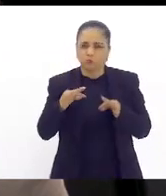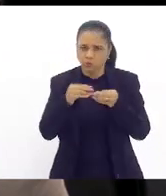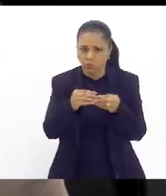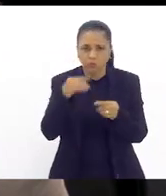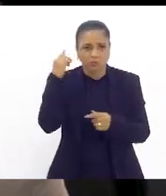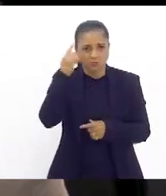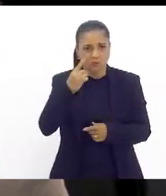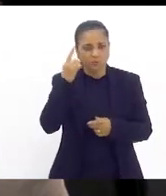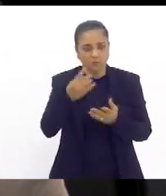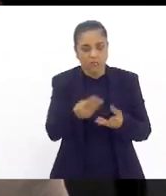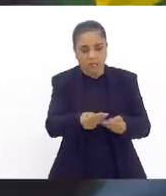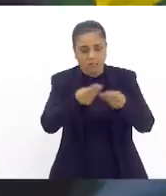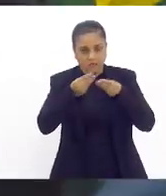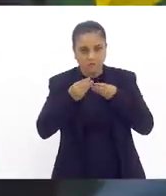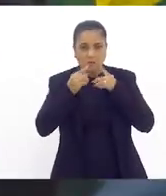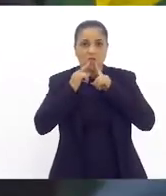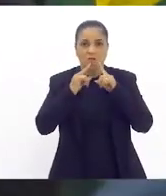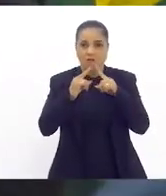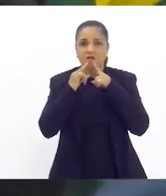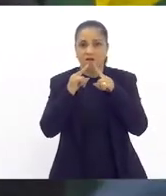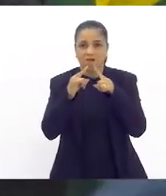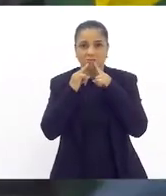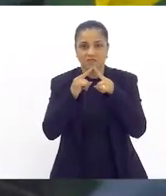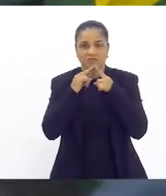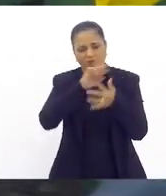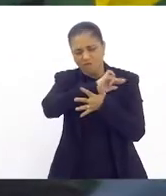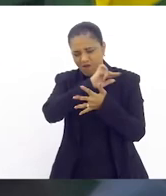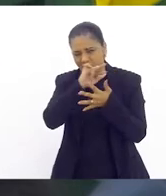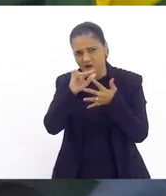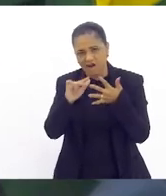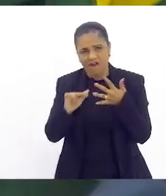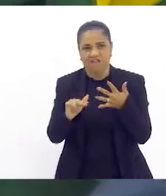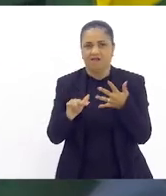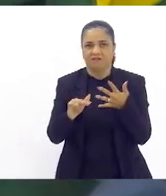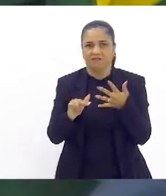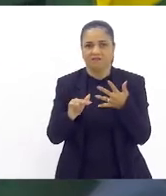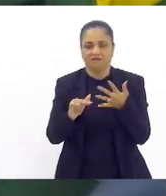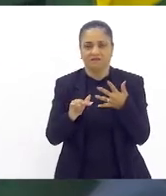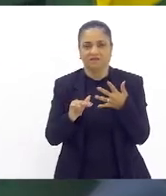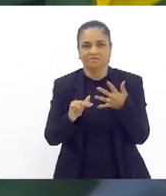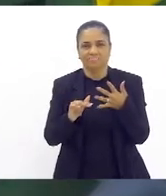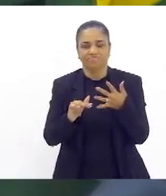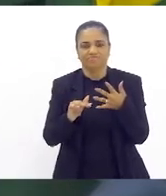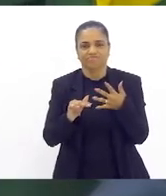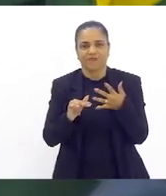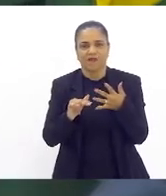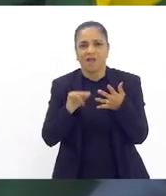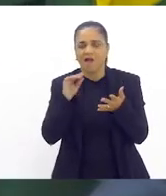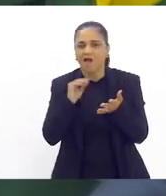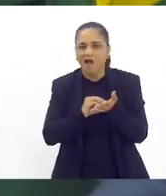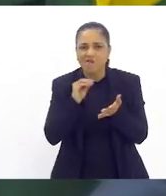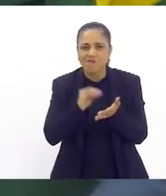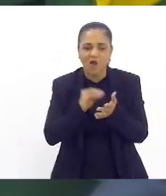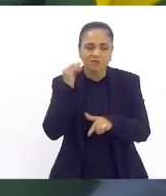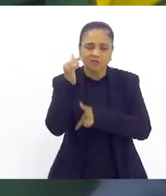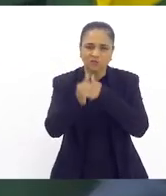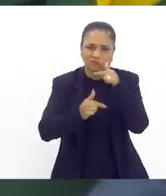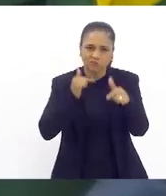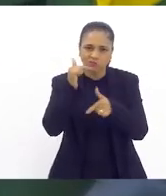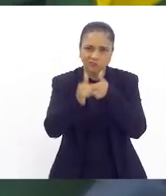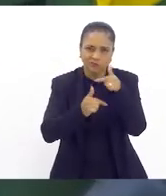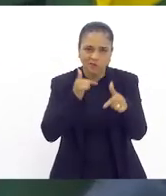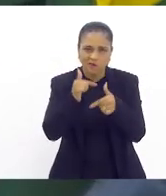recebidos diversas reclamações sobre amar prestação de serviços das concessionárias quero